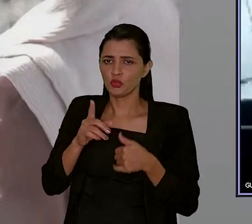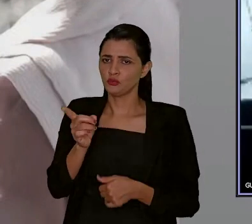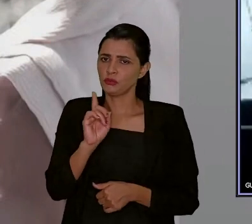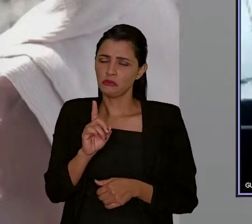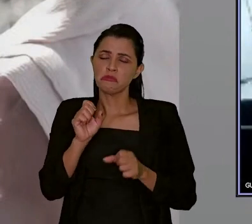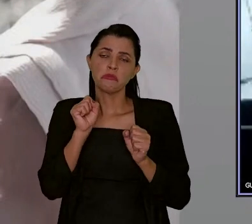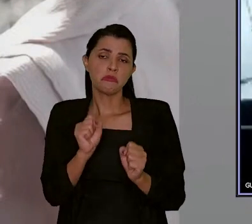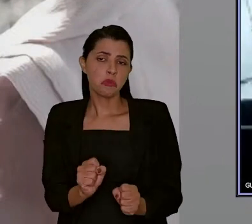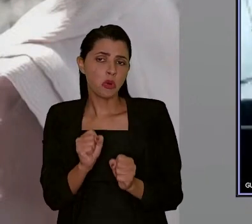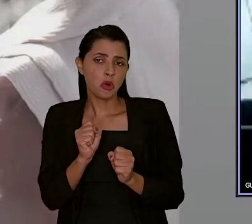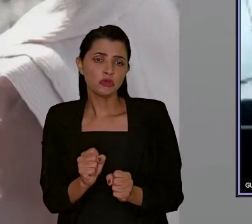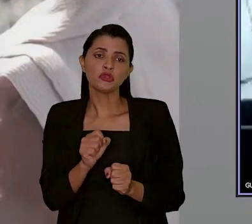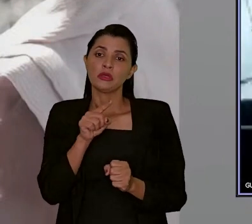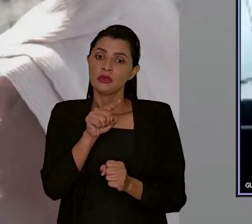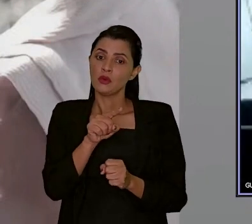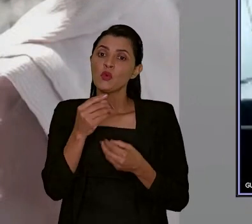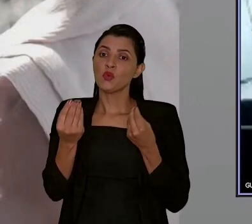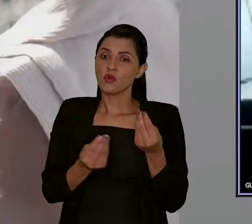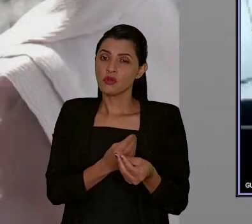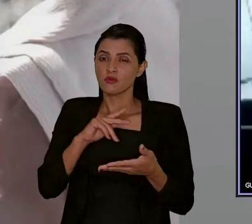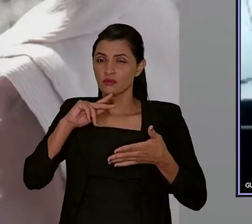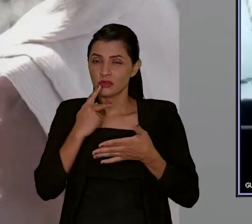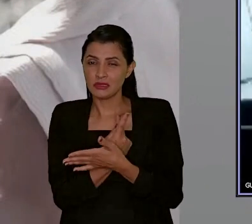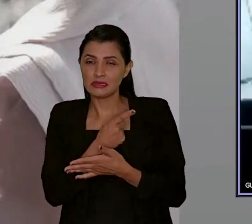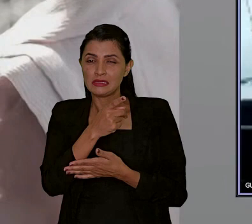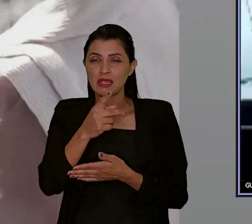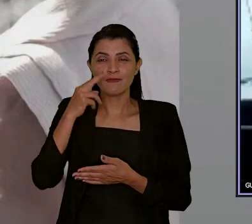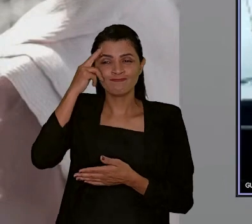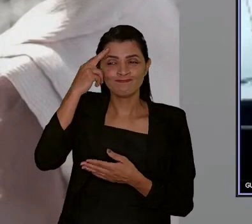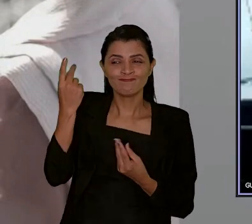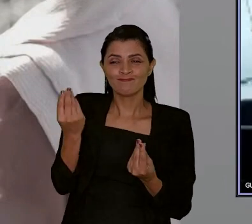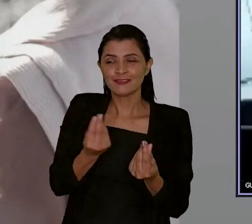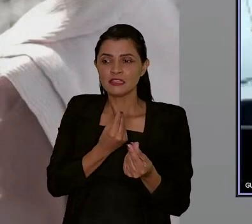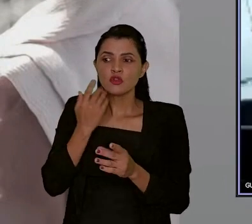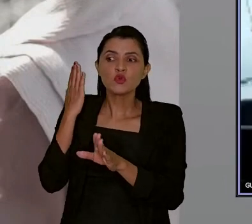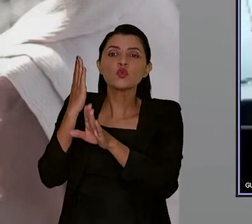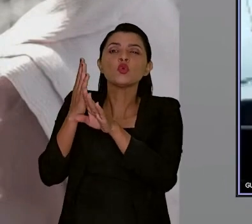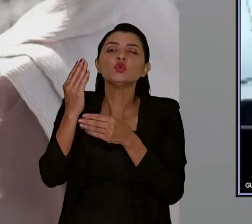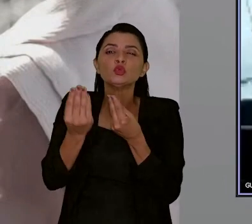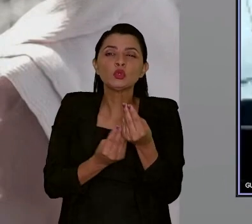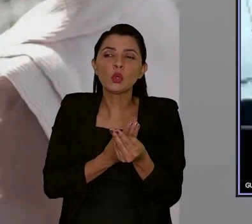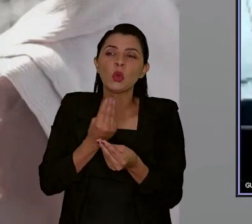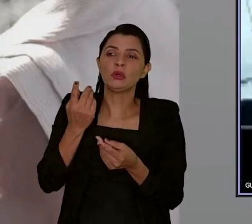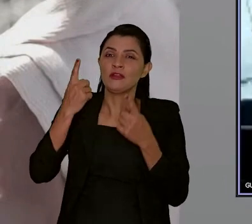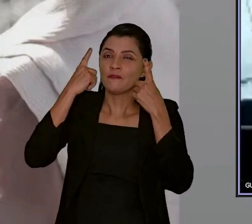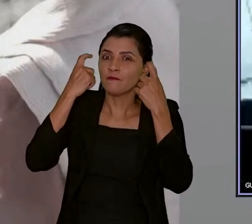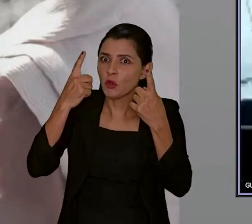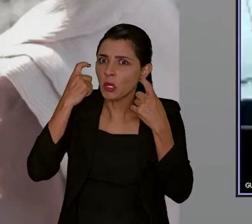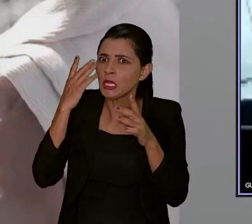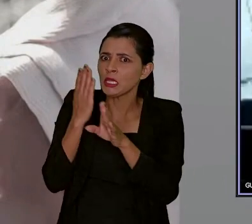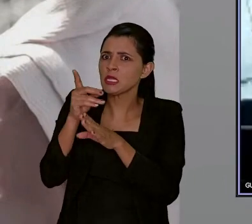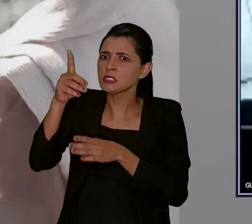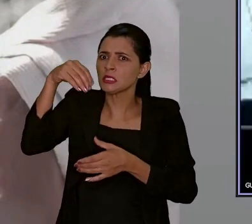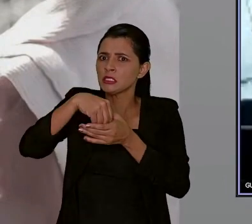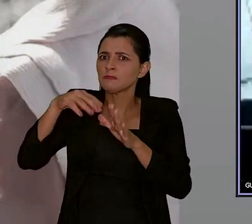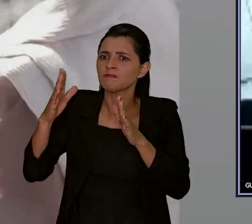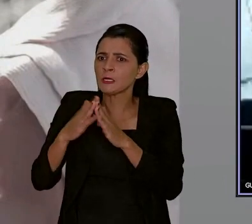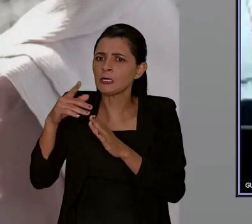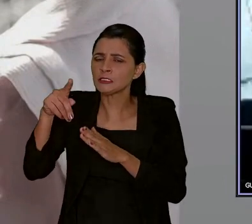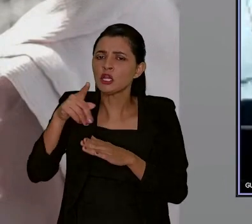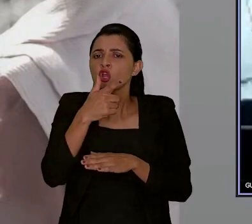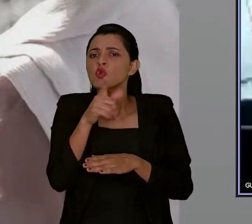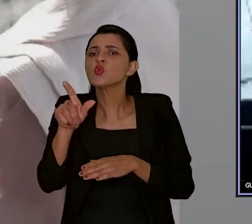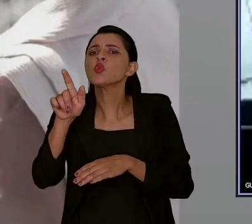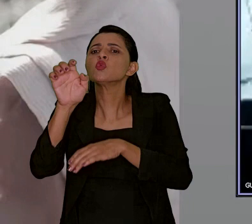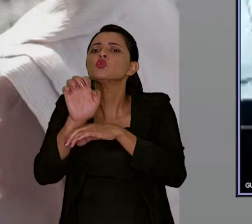mesmo ocorrendo, por exemplo, em uma hipótese em que se identifique caso de violência doméstica no outro Estado, no Estado da residência